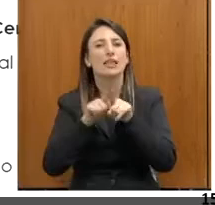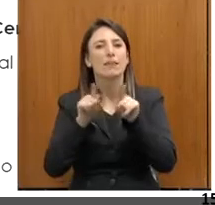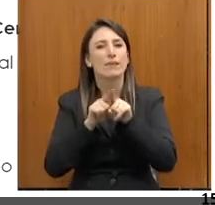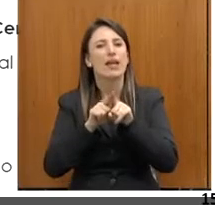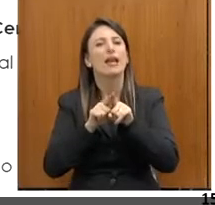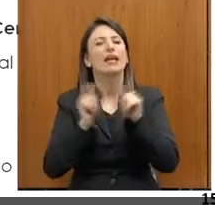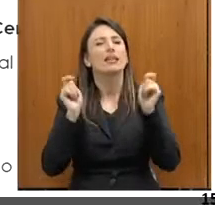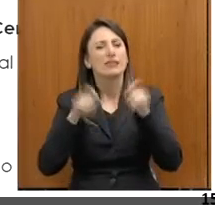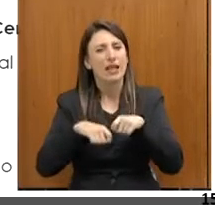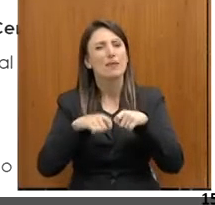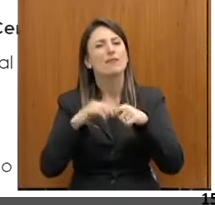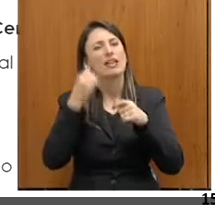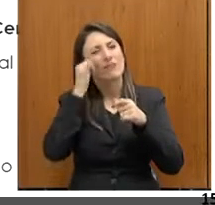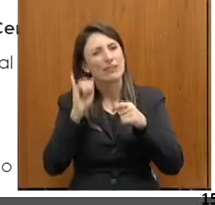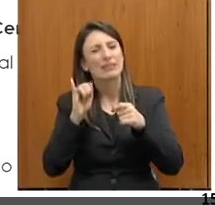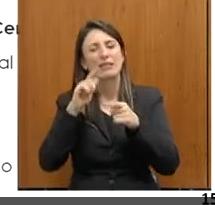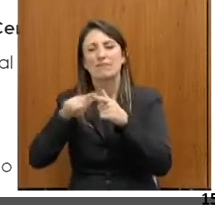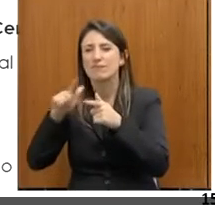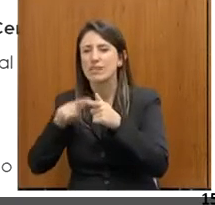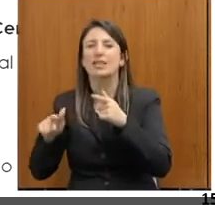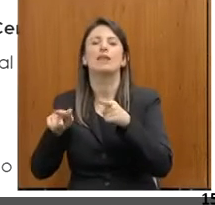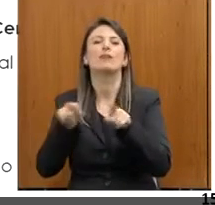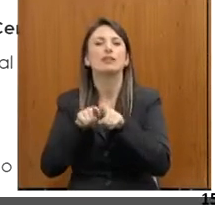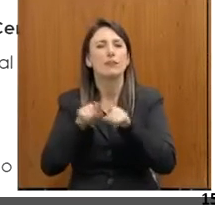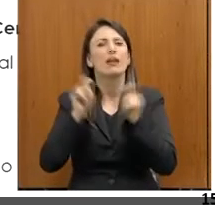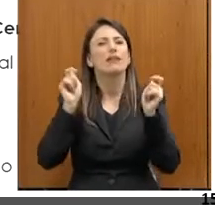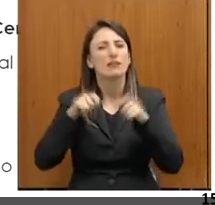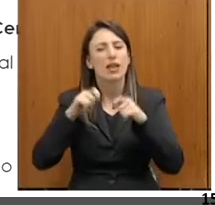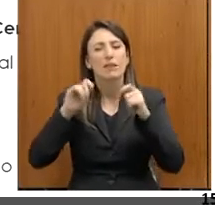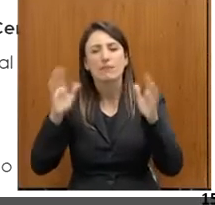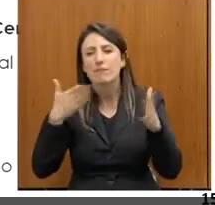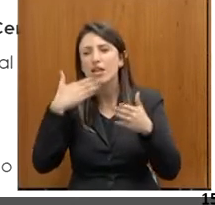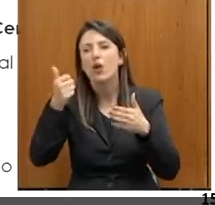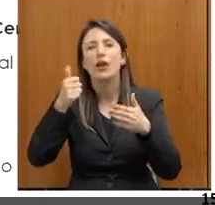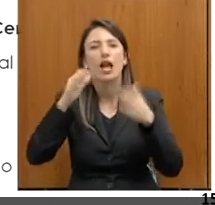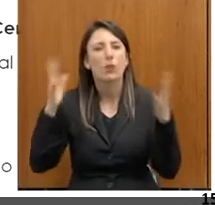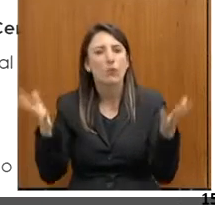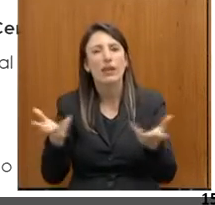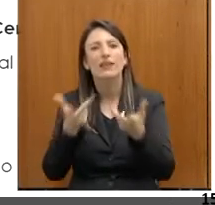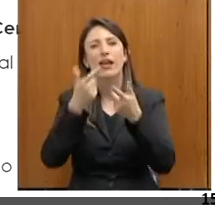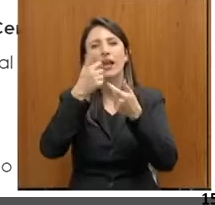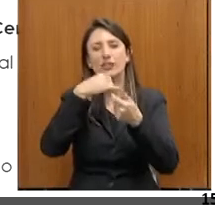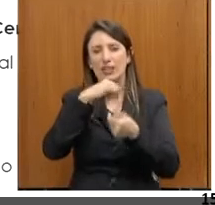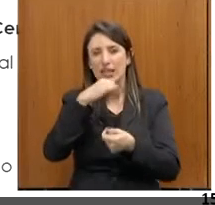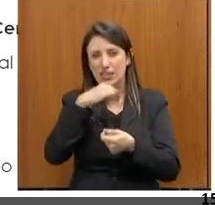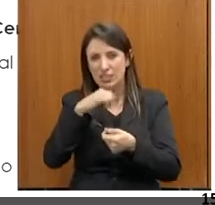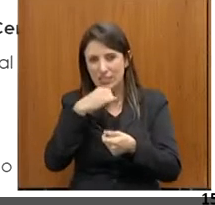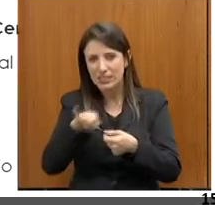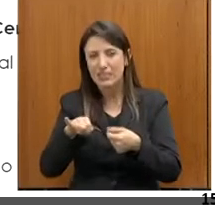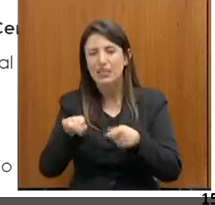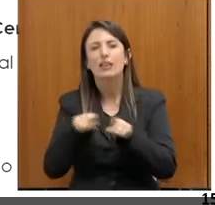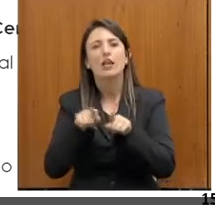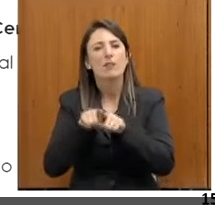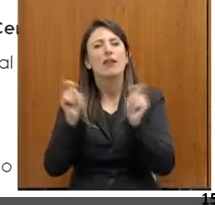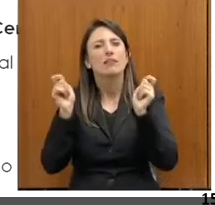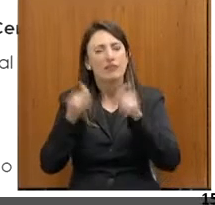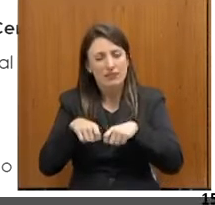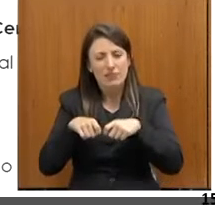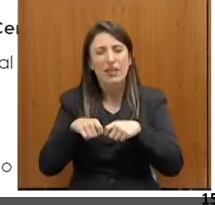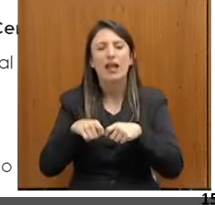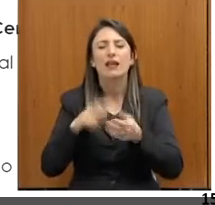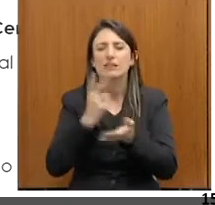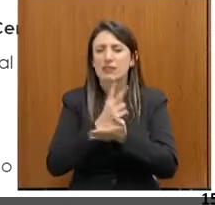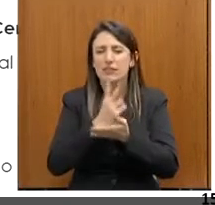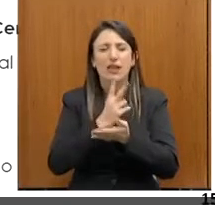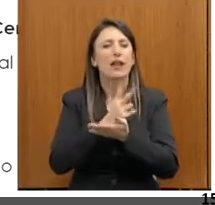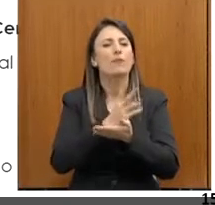vai nos permitir melhorar a qualidade de energia vai nos permitir maior sustentabilidade de longo